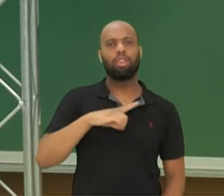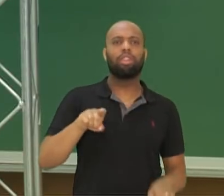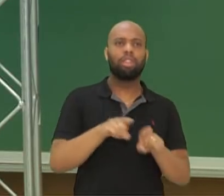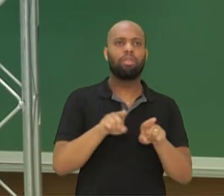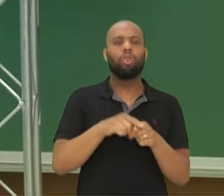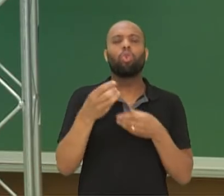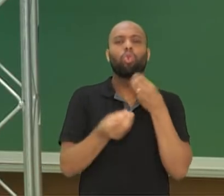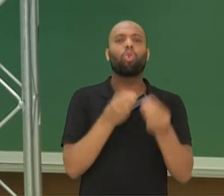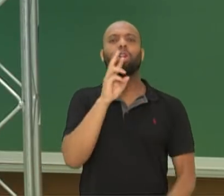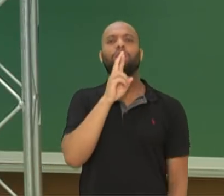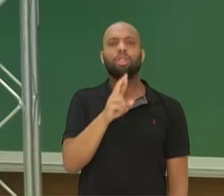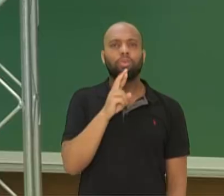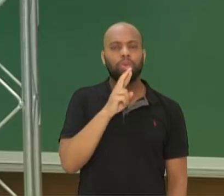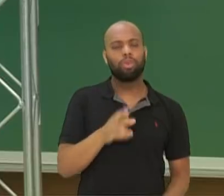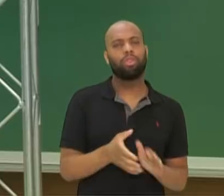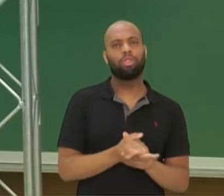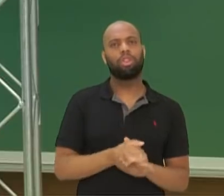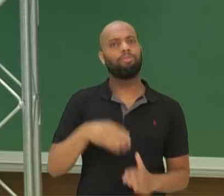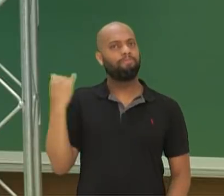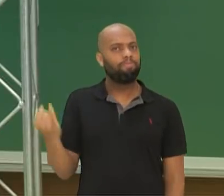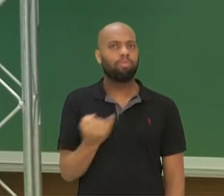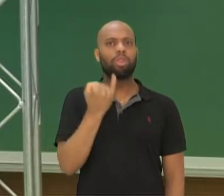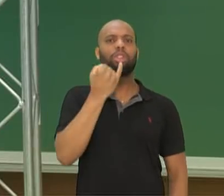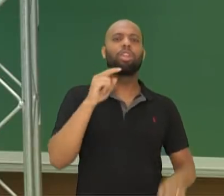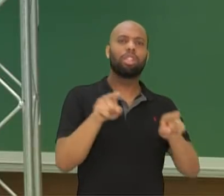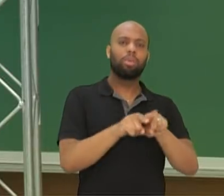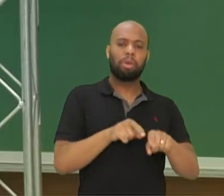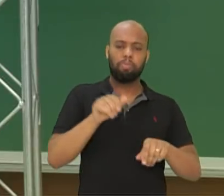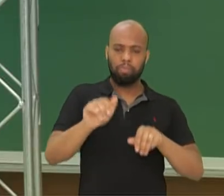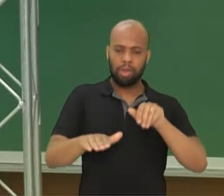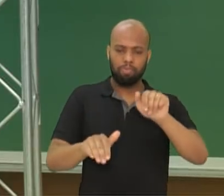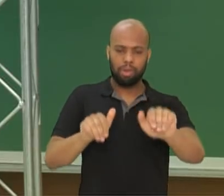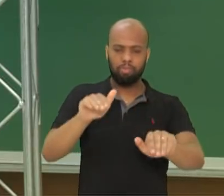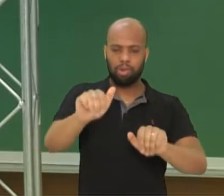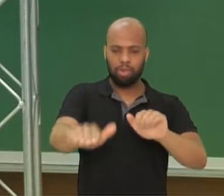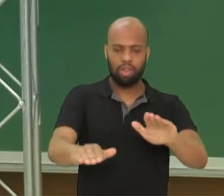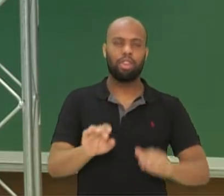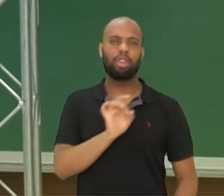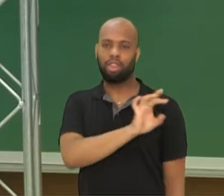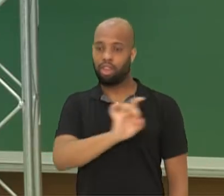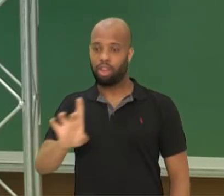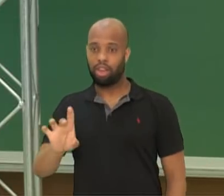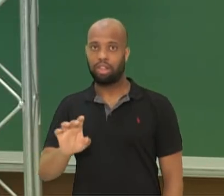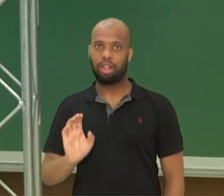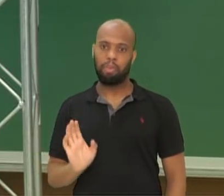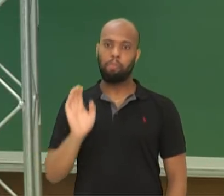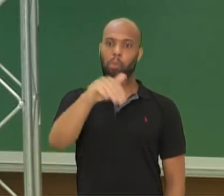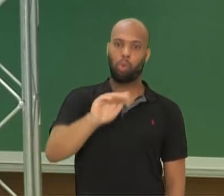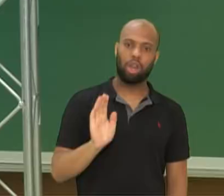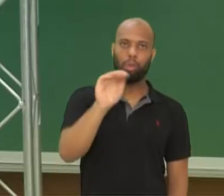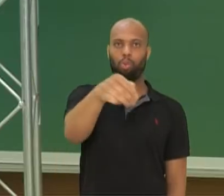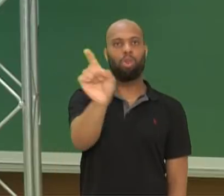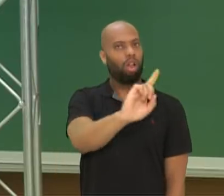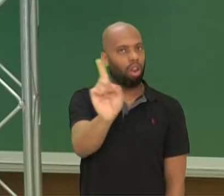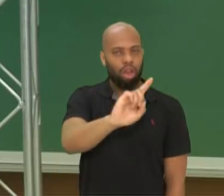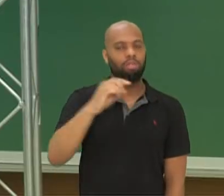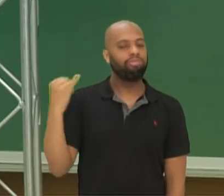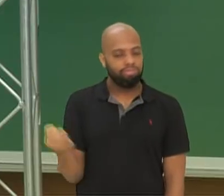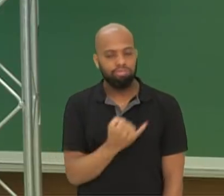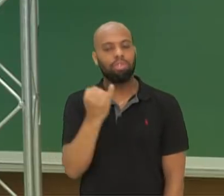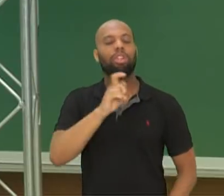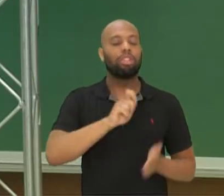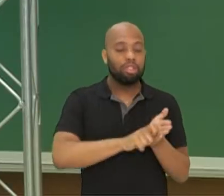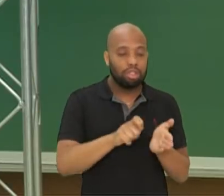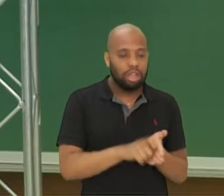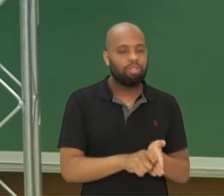da resolução e é bem importante fazer passo a passo, hein? Nada de ficar pulando itens, sempre